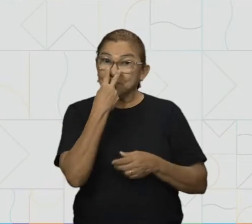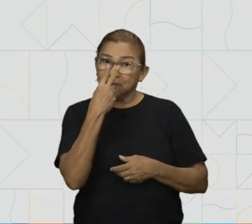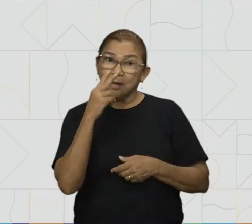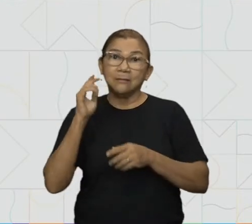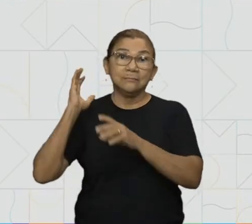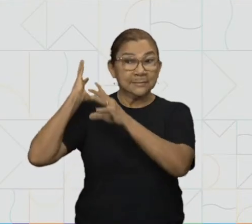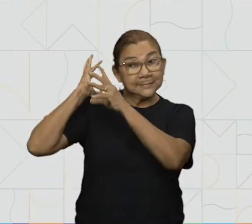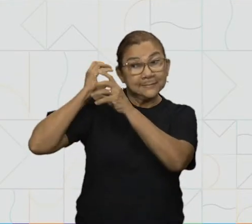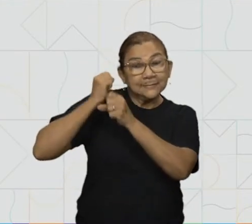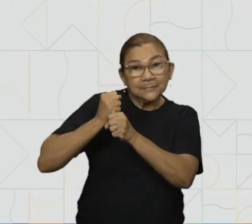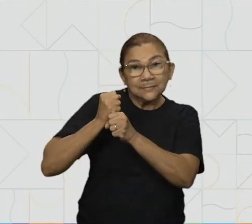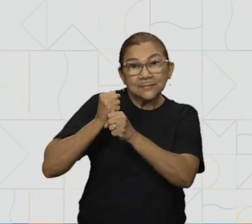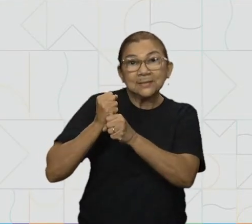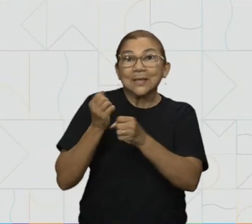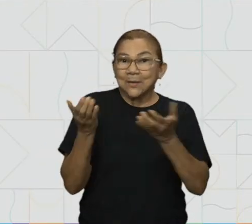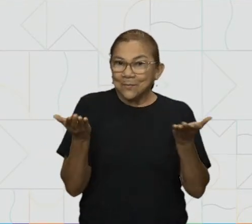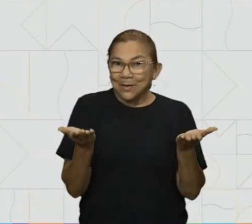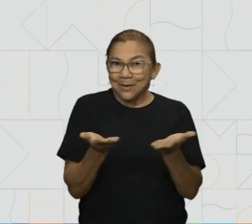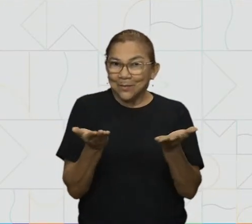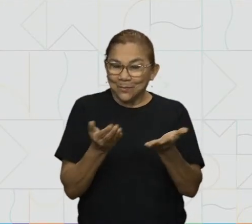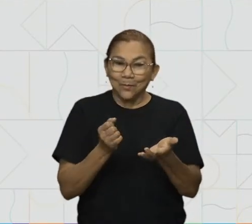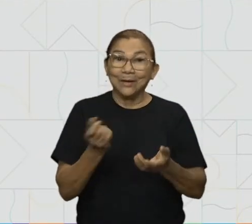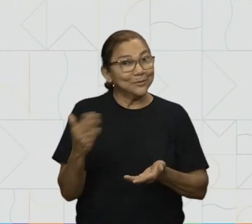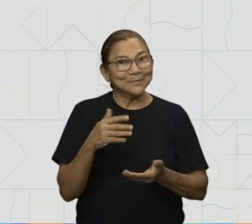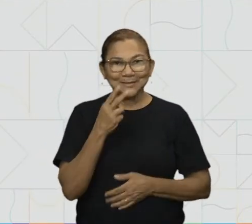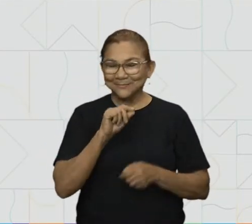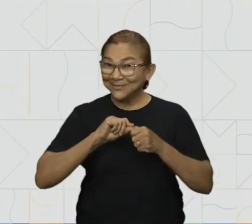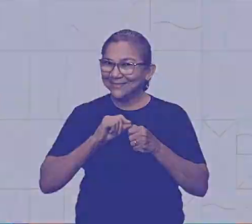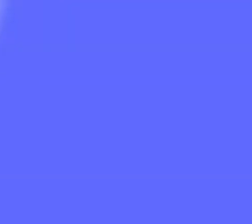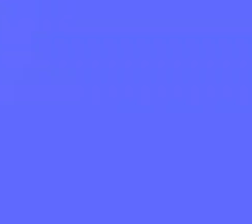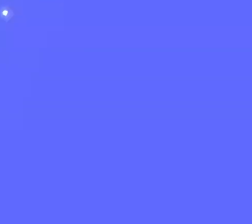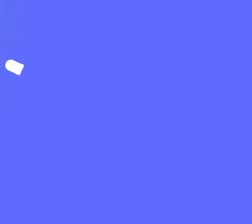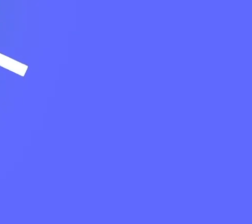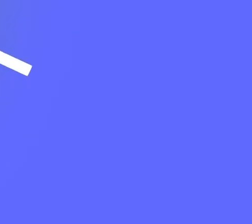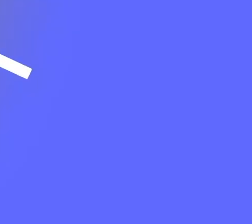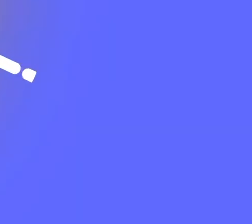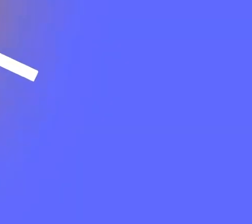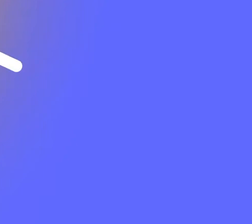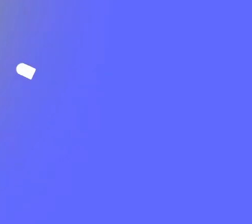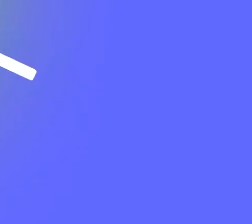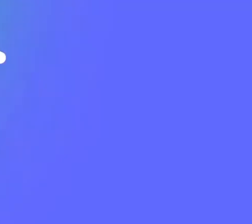viu hoje, agora, nesse momento, na hora da atividade. Vamos lá?